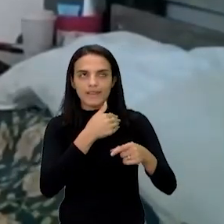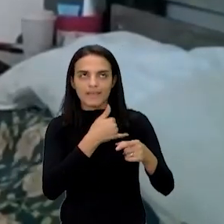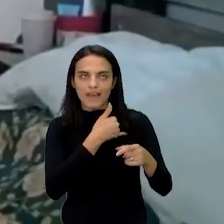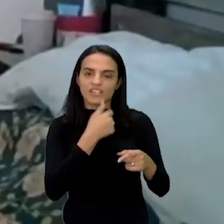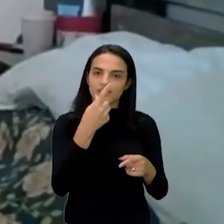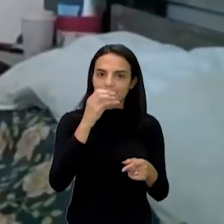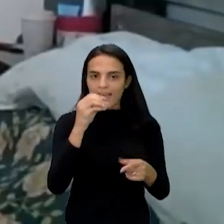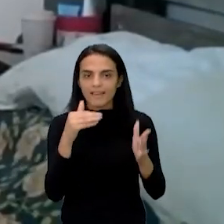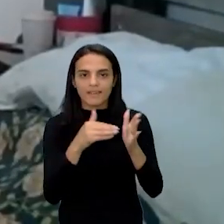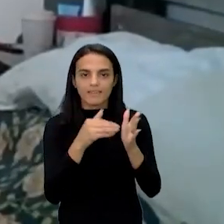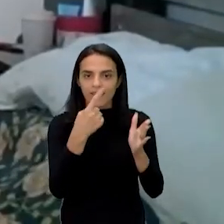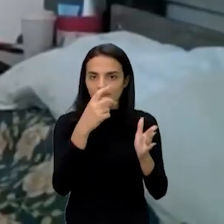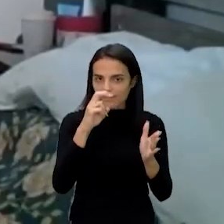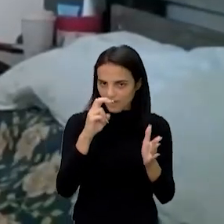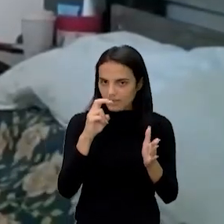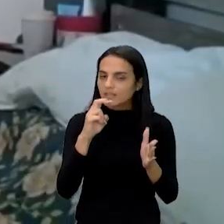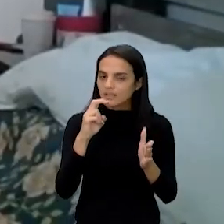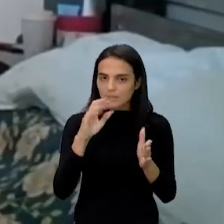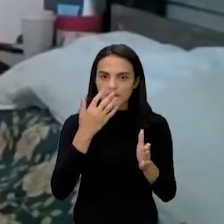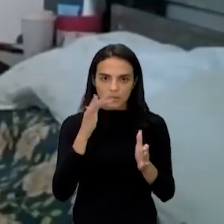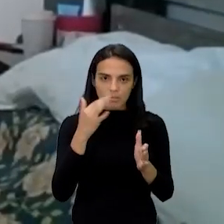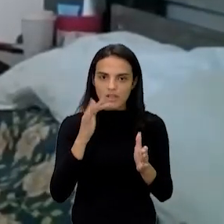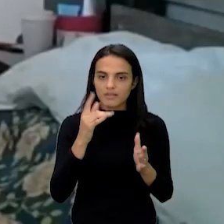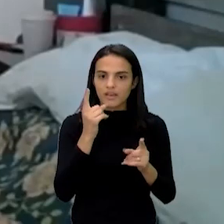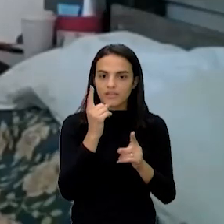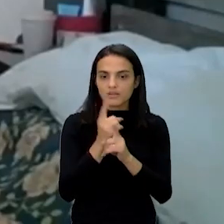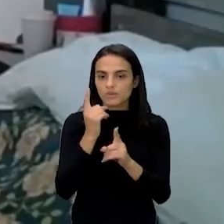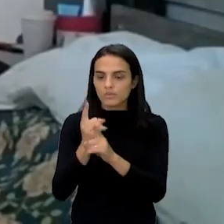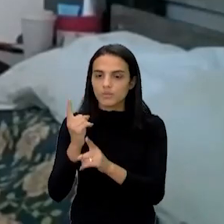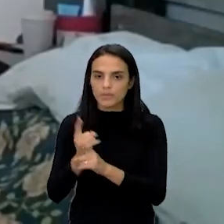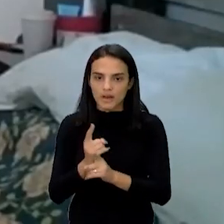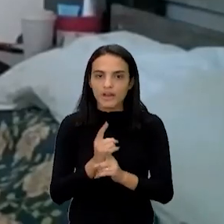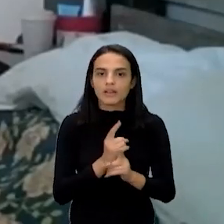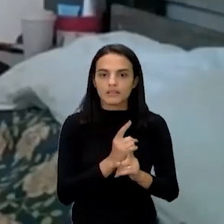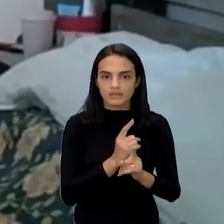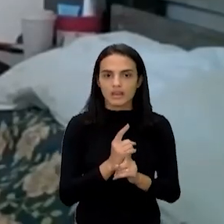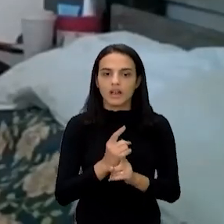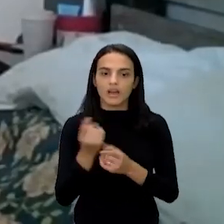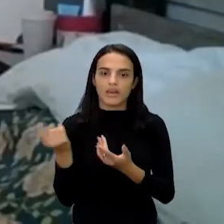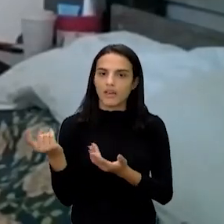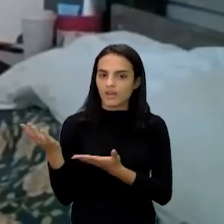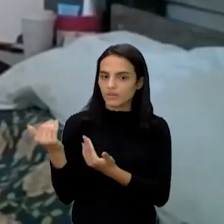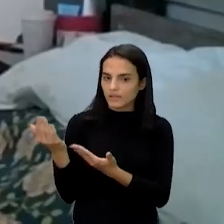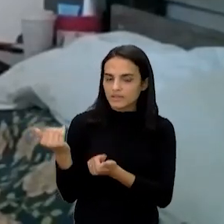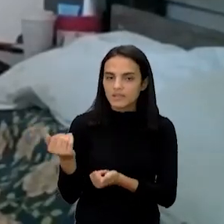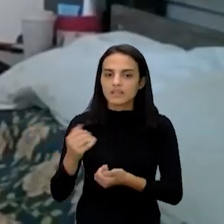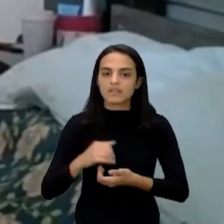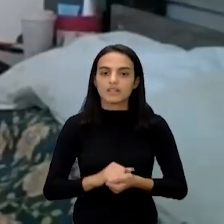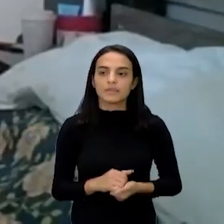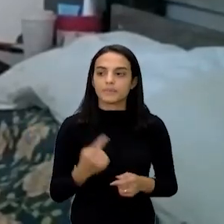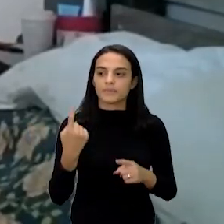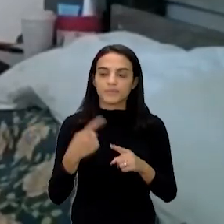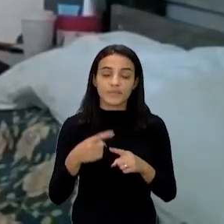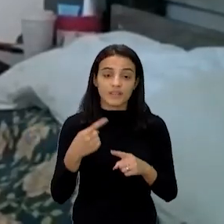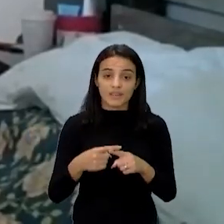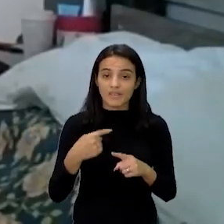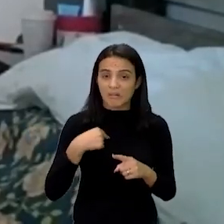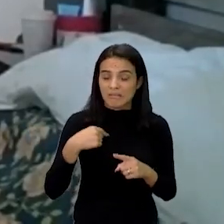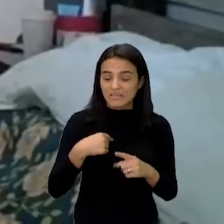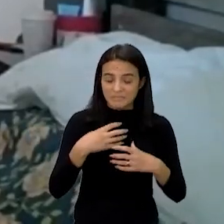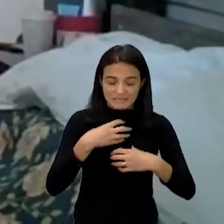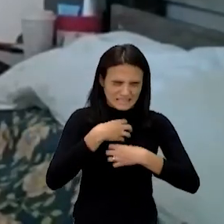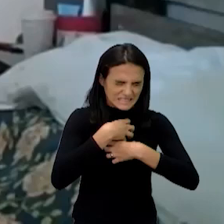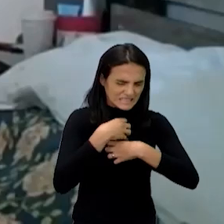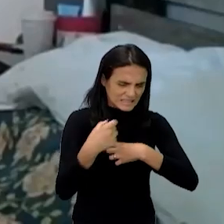anos, assim, foi uma época de descoberta, adolescência e tal. Foi difícil também, porque eu me sentia muito estranho,